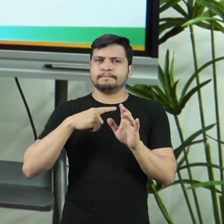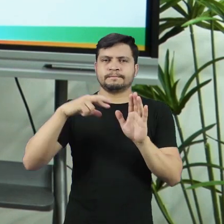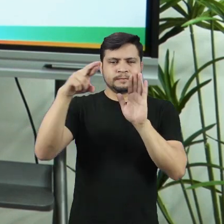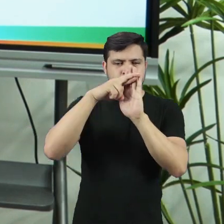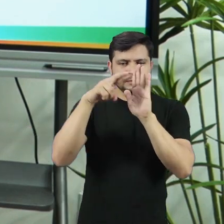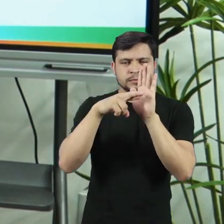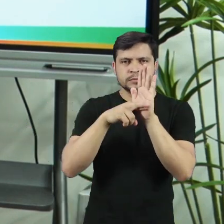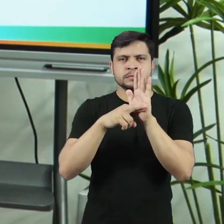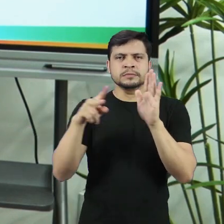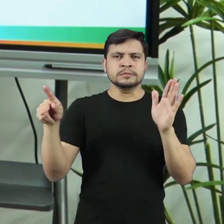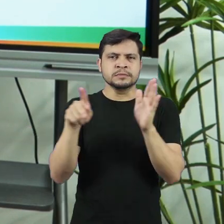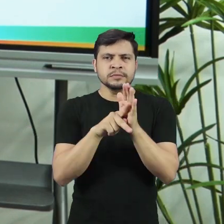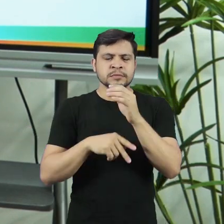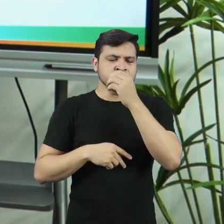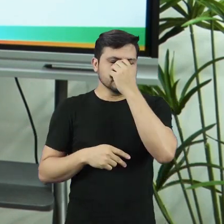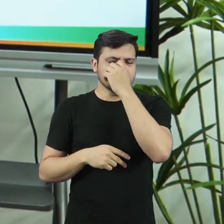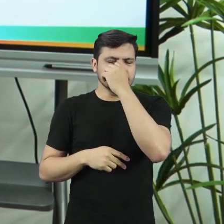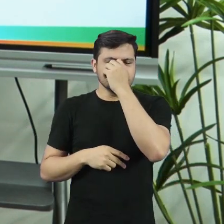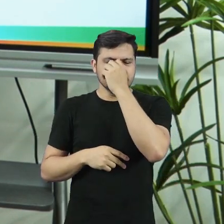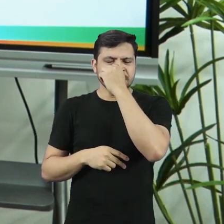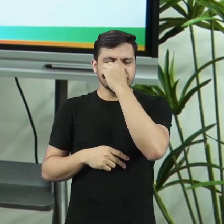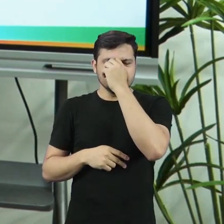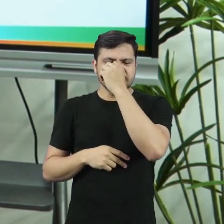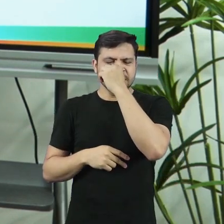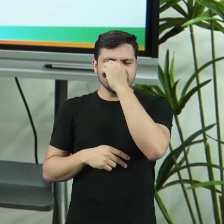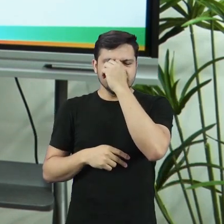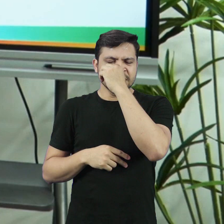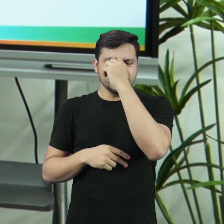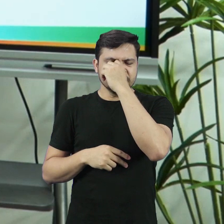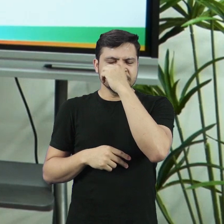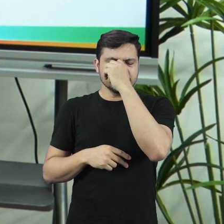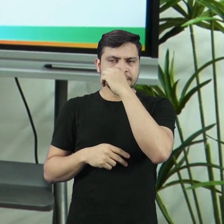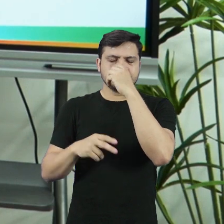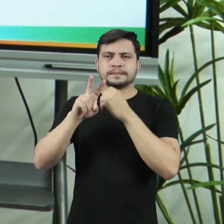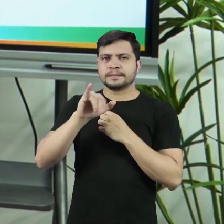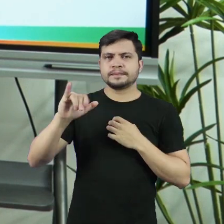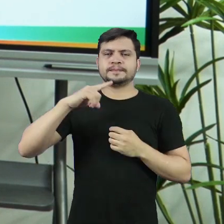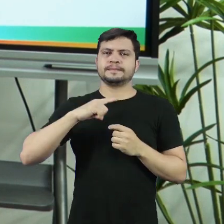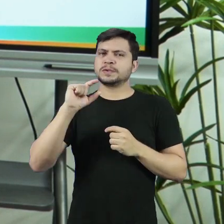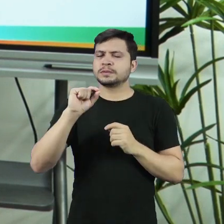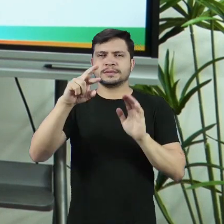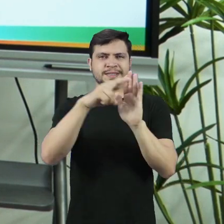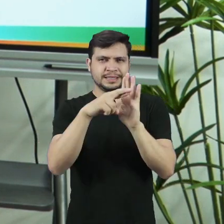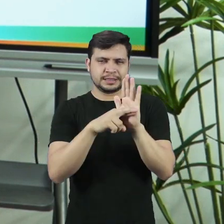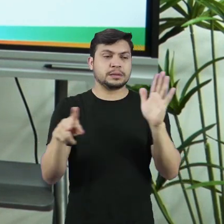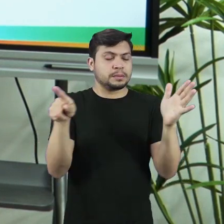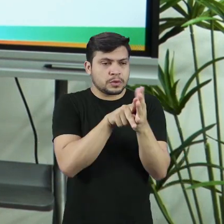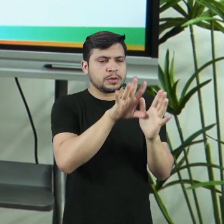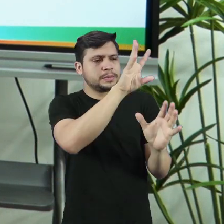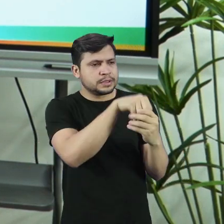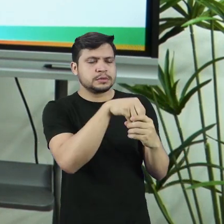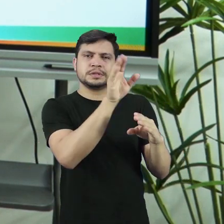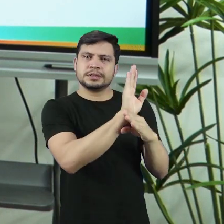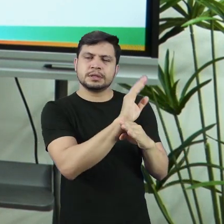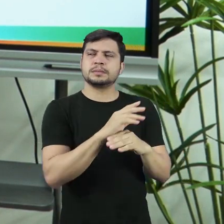é justamente a partir da censura que nós entendemos e que nós percebemos como que os militares foram criando narrativas para se manter no